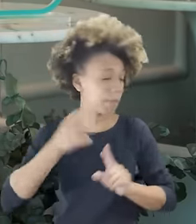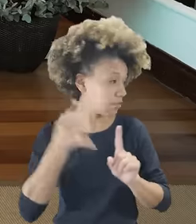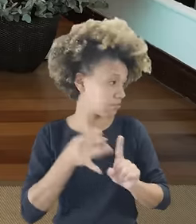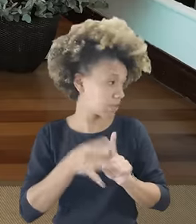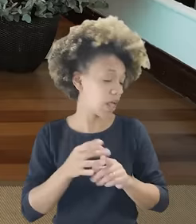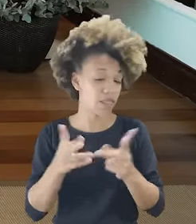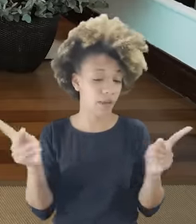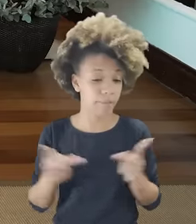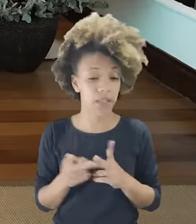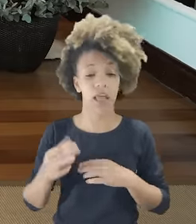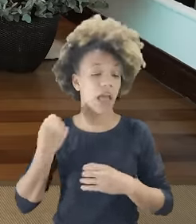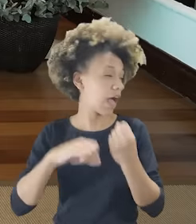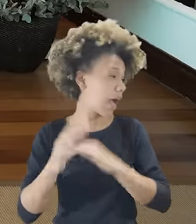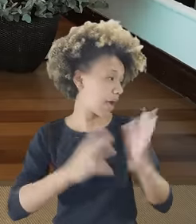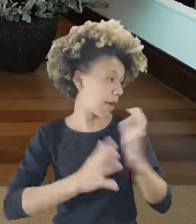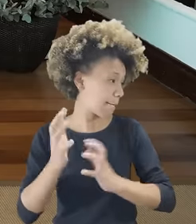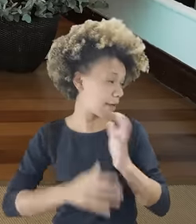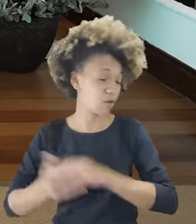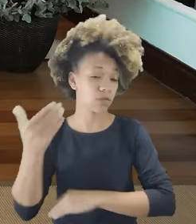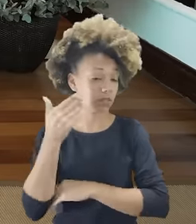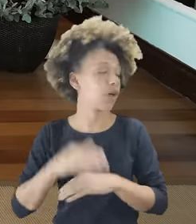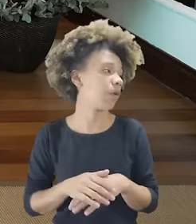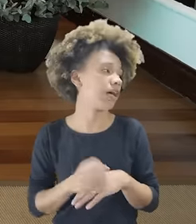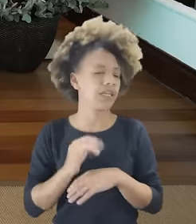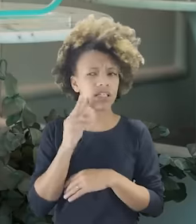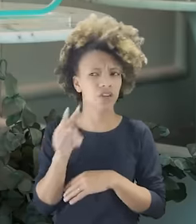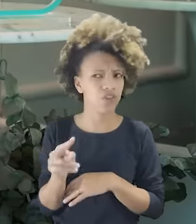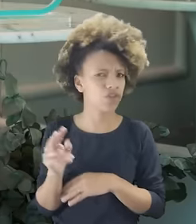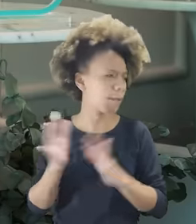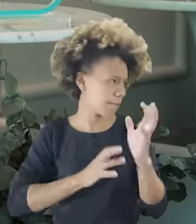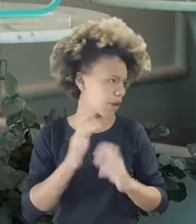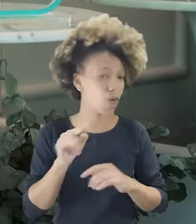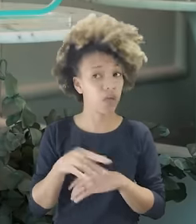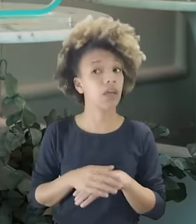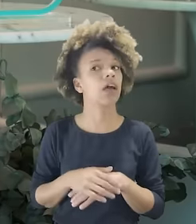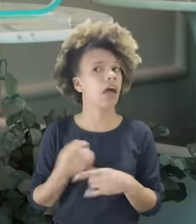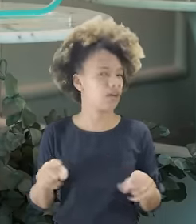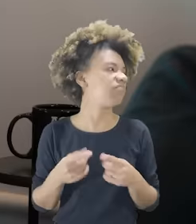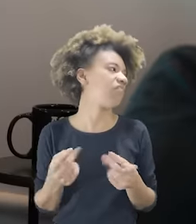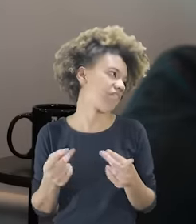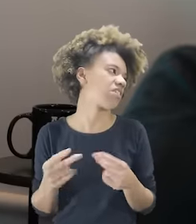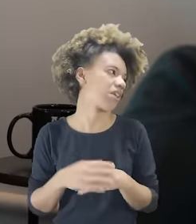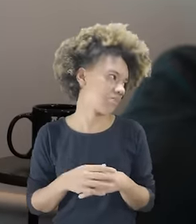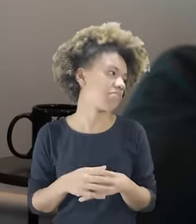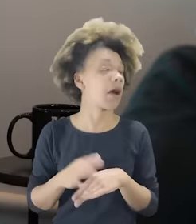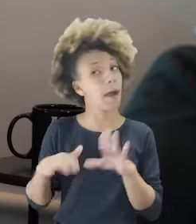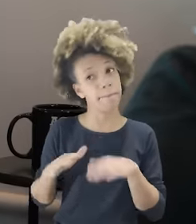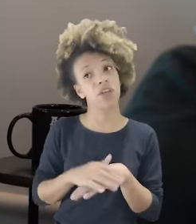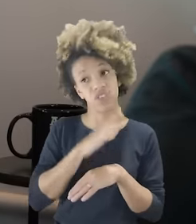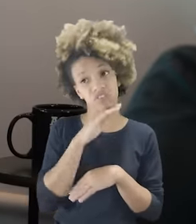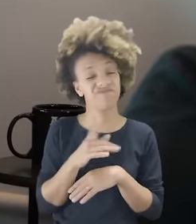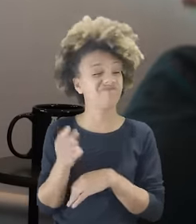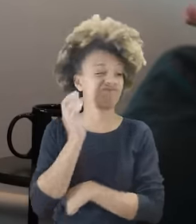na Pizzaria Guanabara em um hotel se eu vejo esse cara destruindo em hotel não sei o quê CD vai vir bem você veja como era uma média